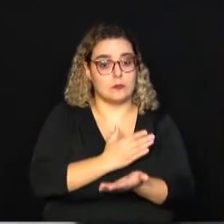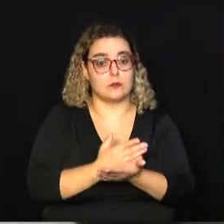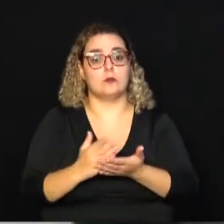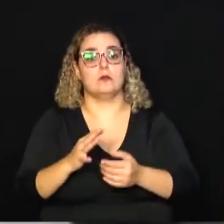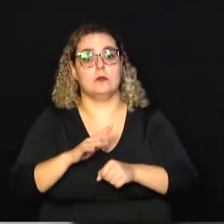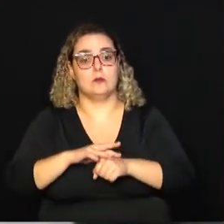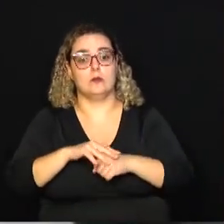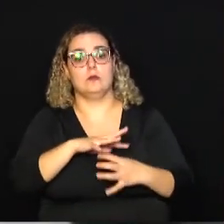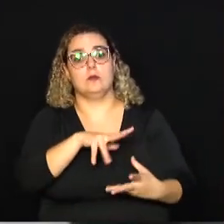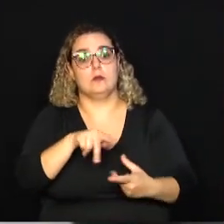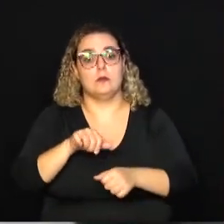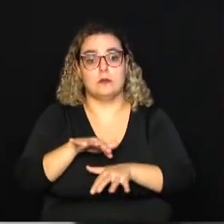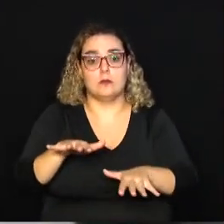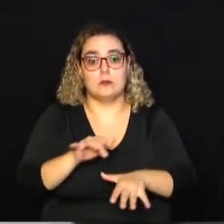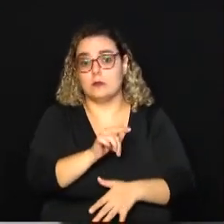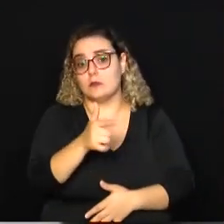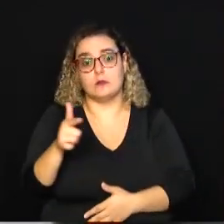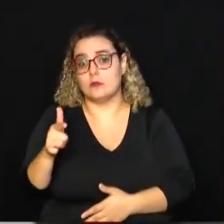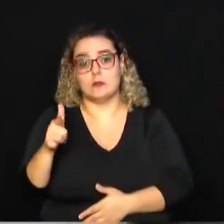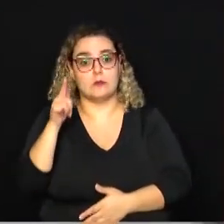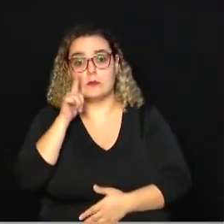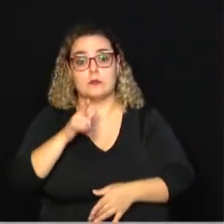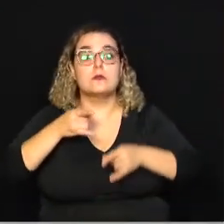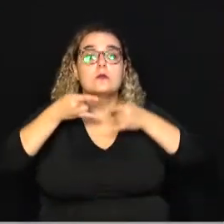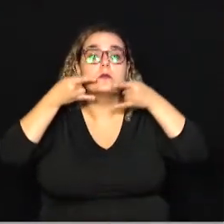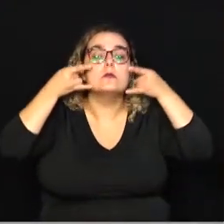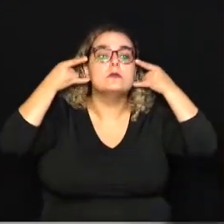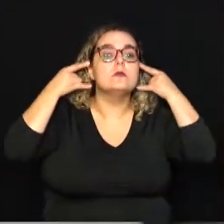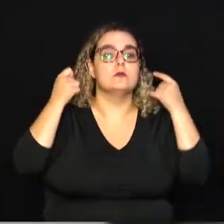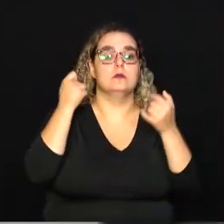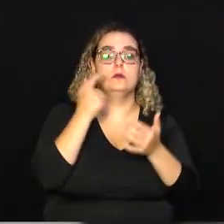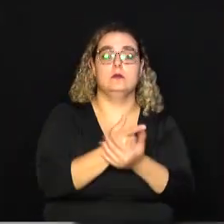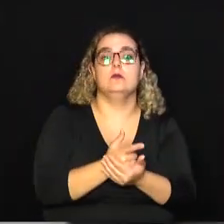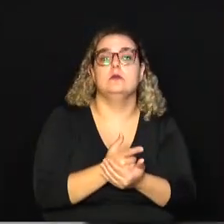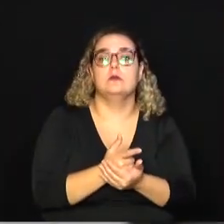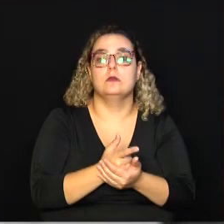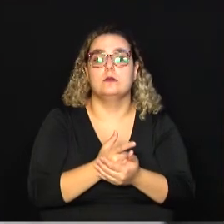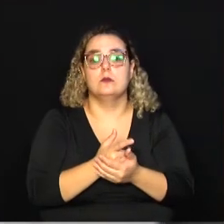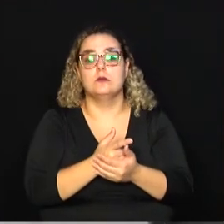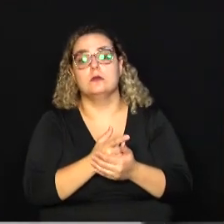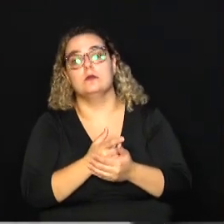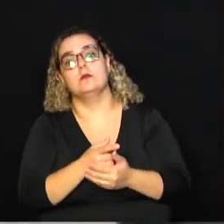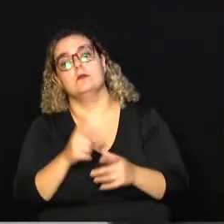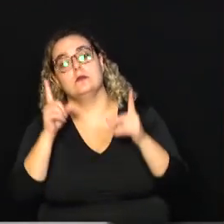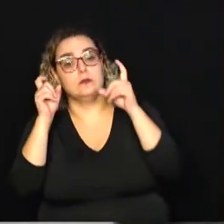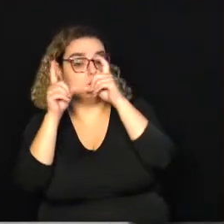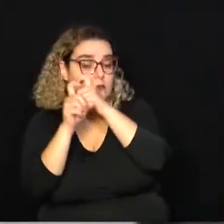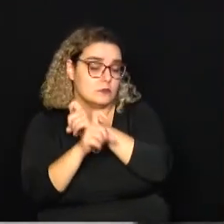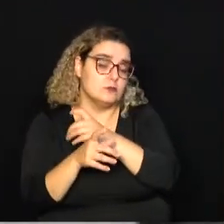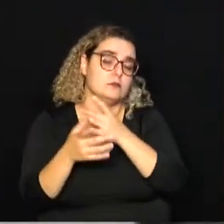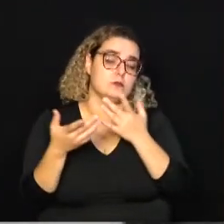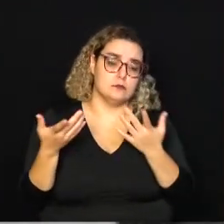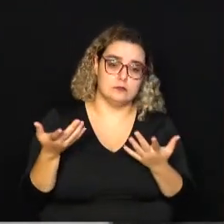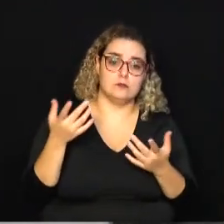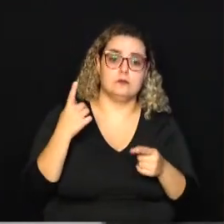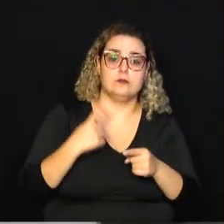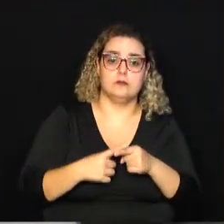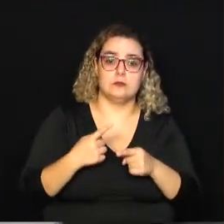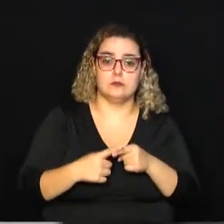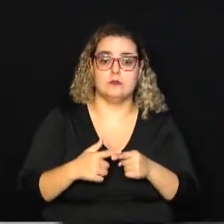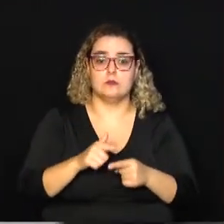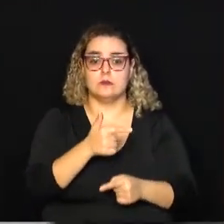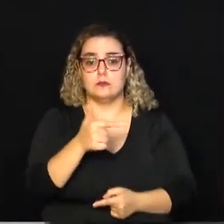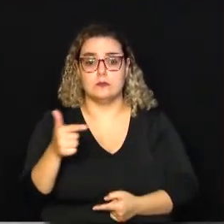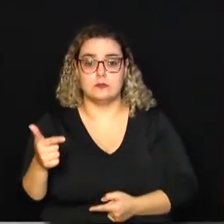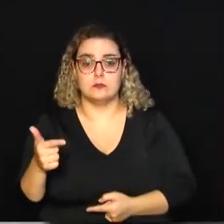pandemia, a gente não conseguia achar máscara para comprar direito no mercado, tinha dificuldade, né? Porque não tinha tido